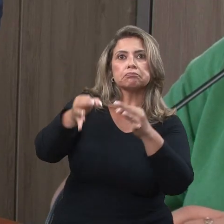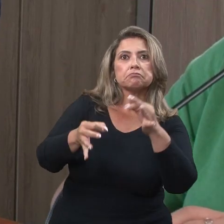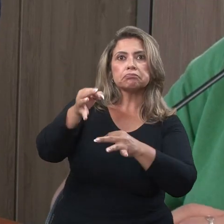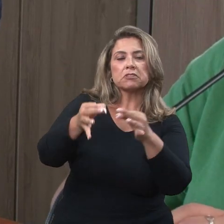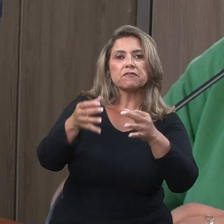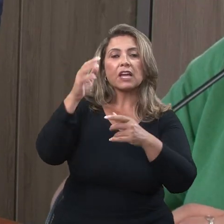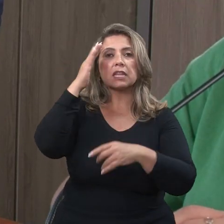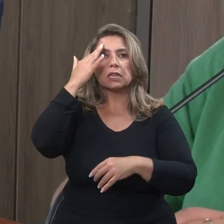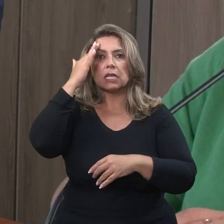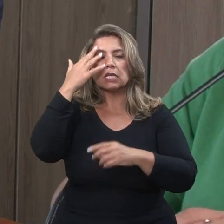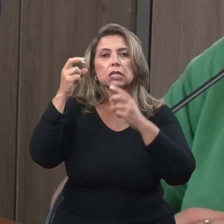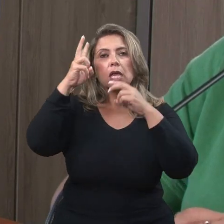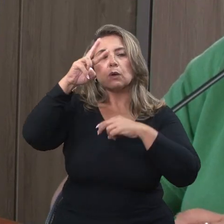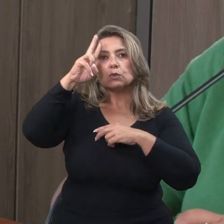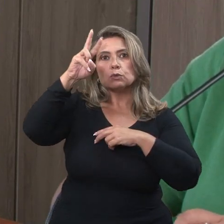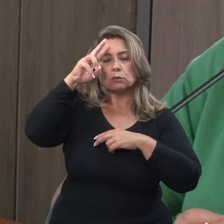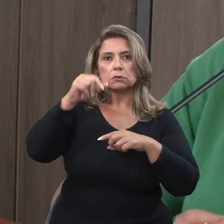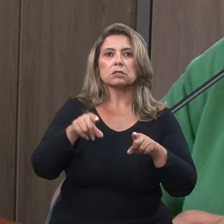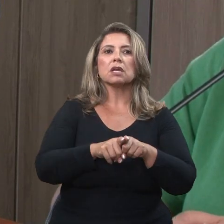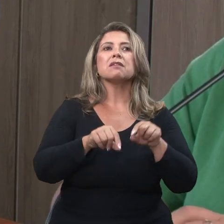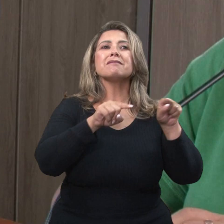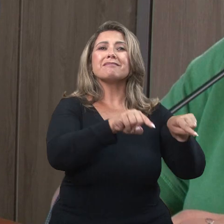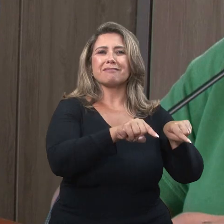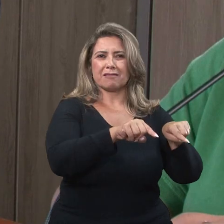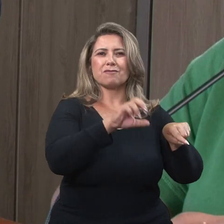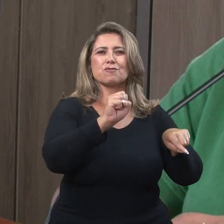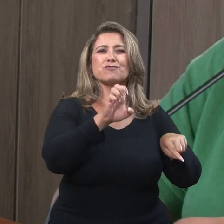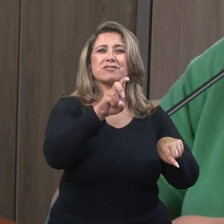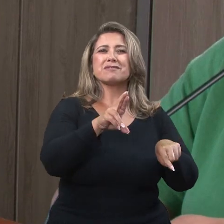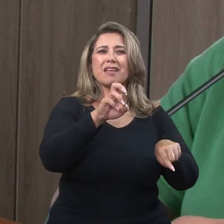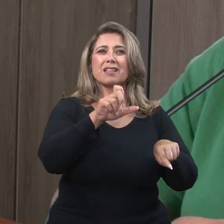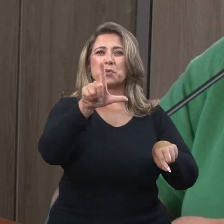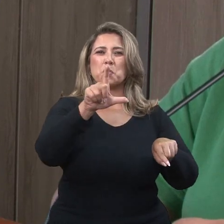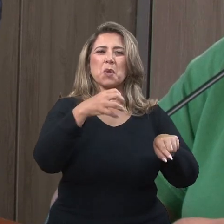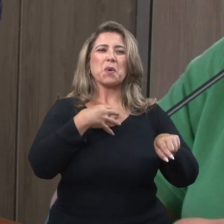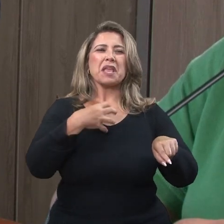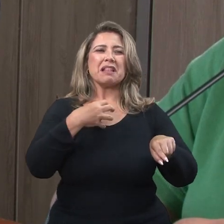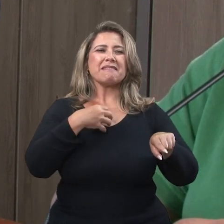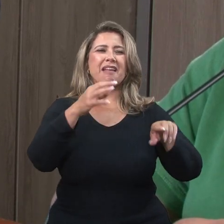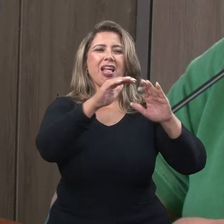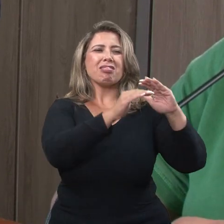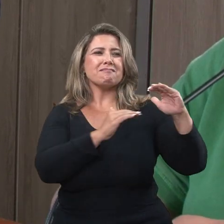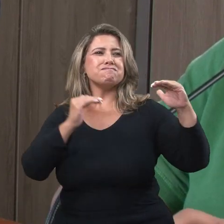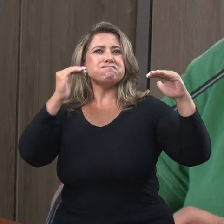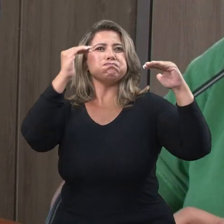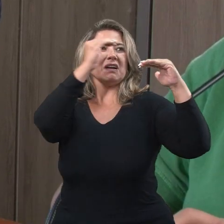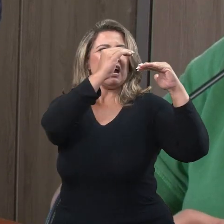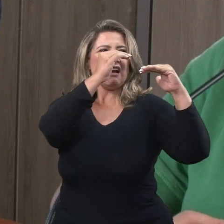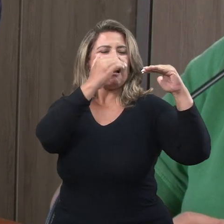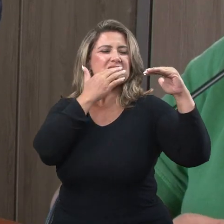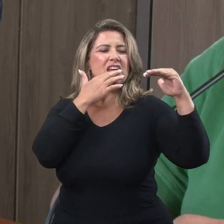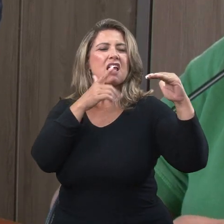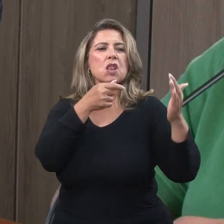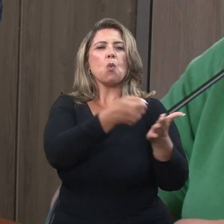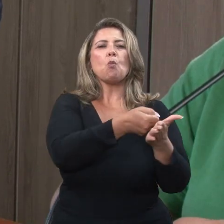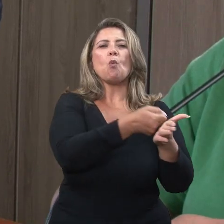o agressor ele procura se valer da posição dele para obter um favor